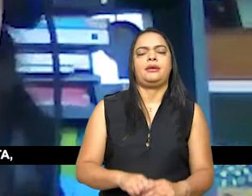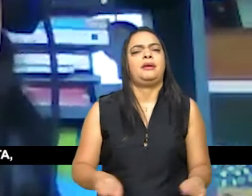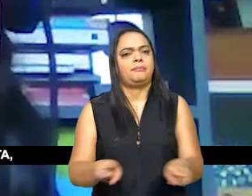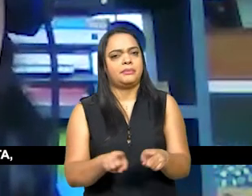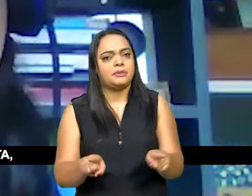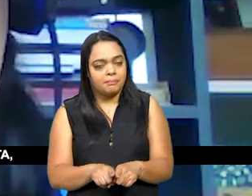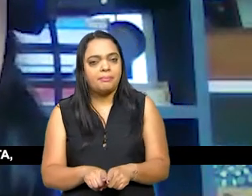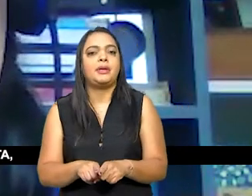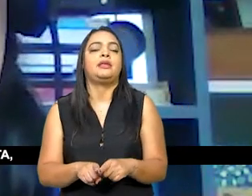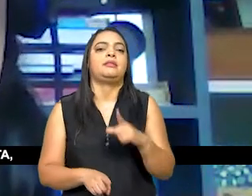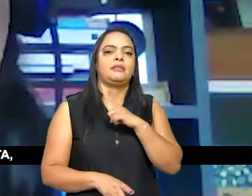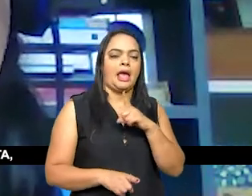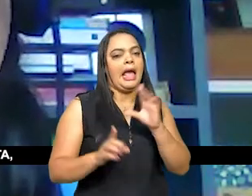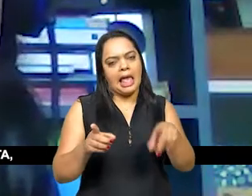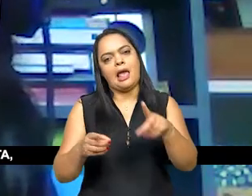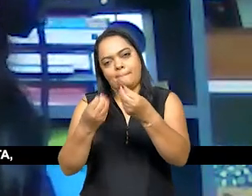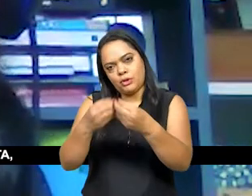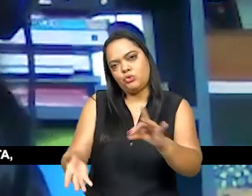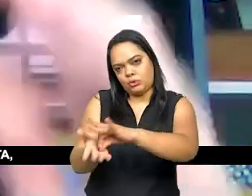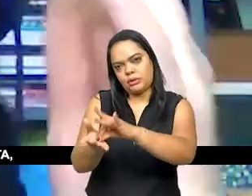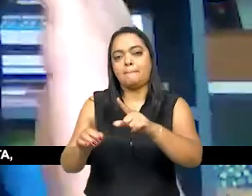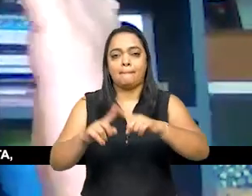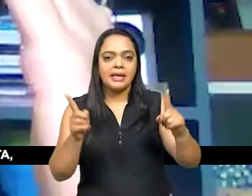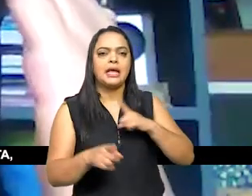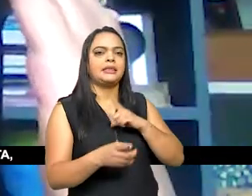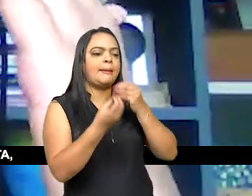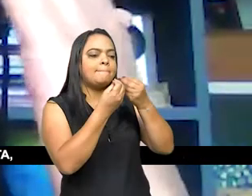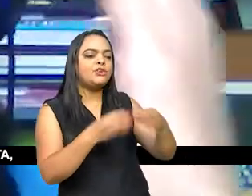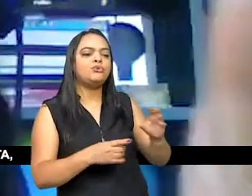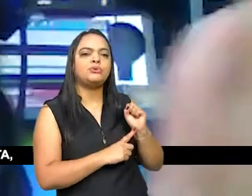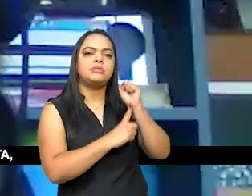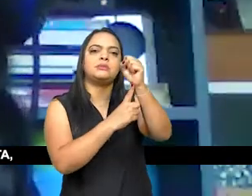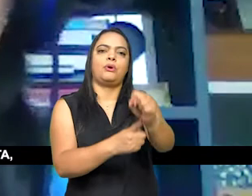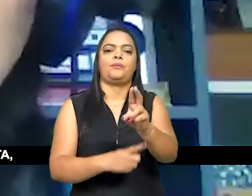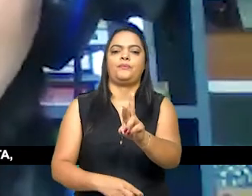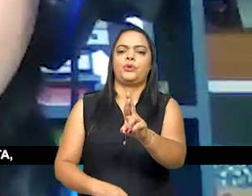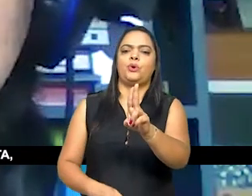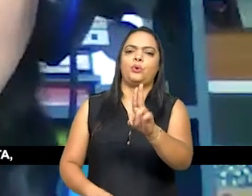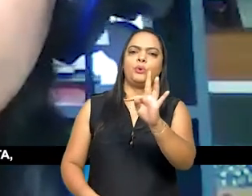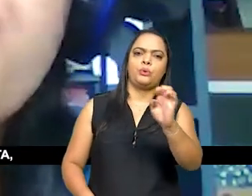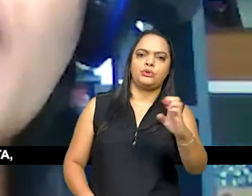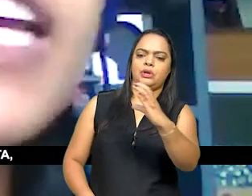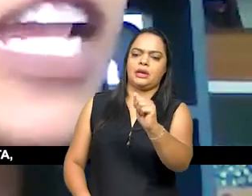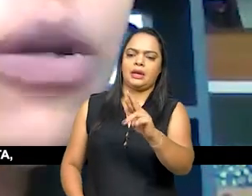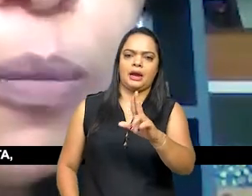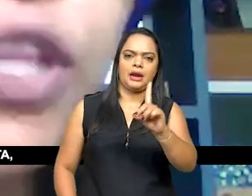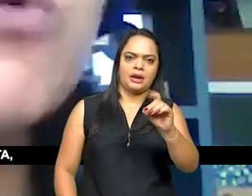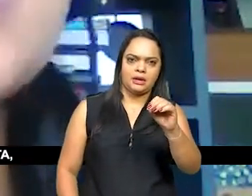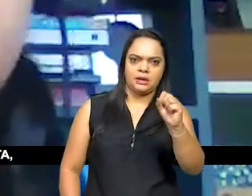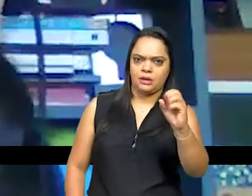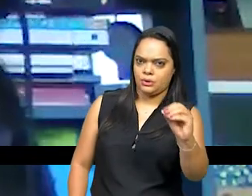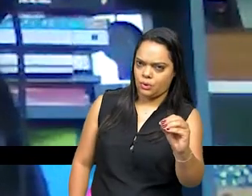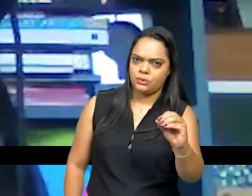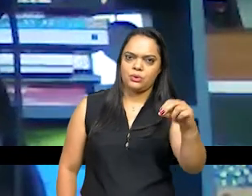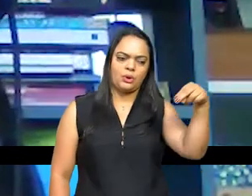prejuízos simbólicos também, né? A gente teve o quê? A gente teve a Ruth Cardoso numa novela, que ela não era